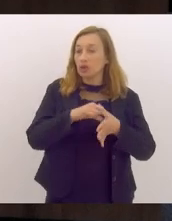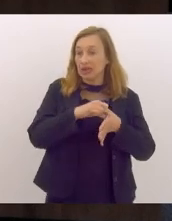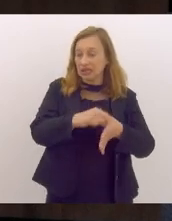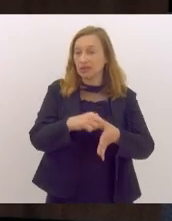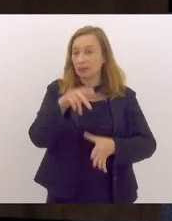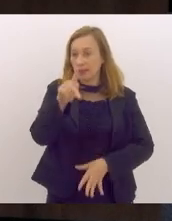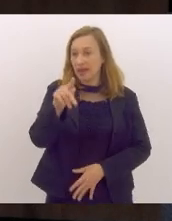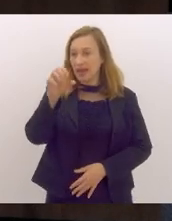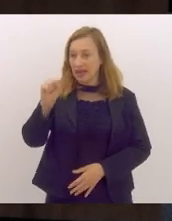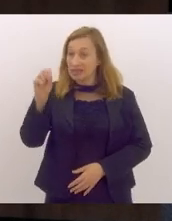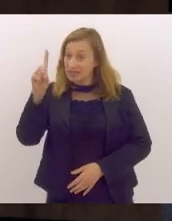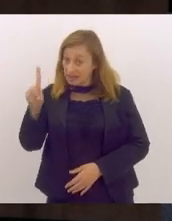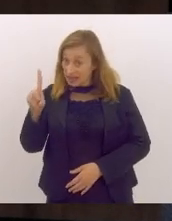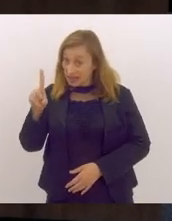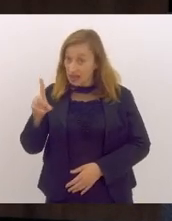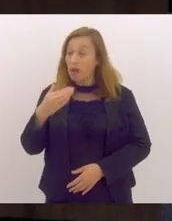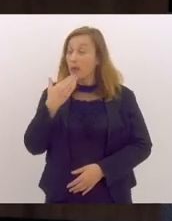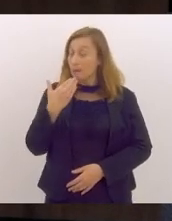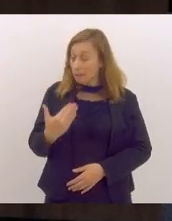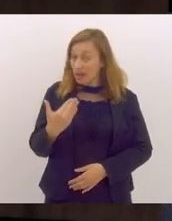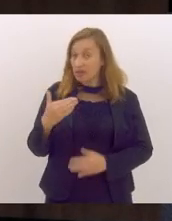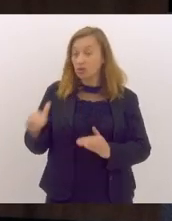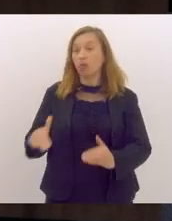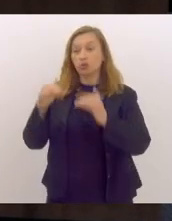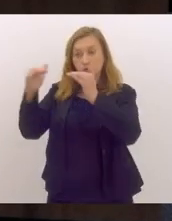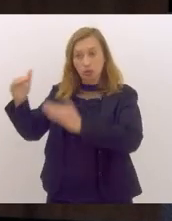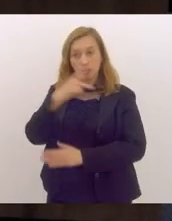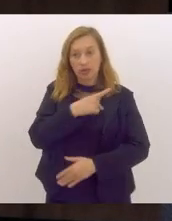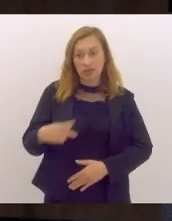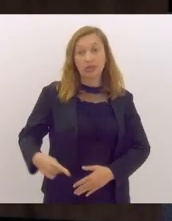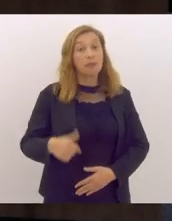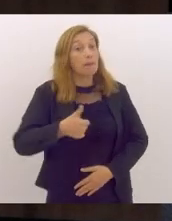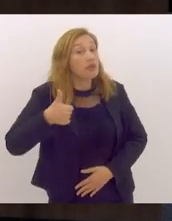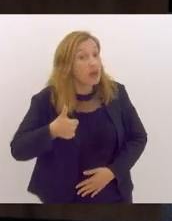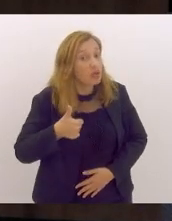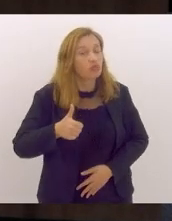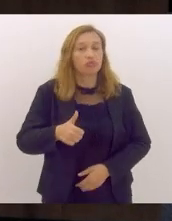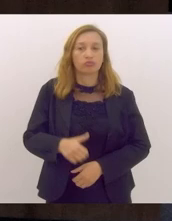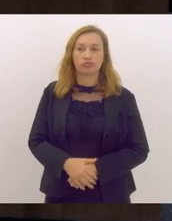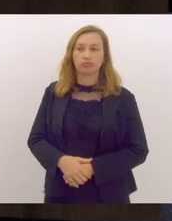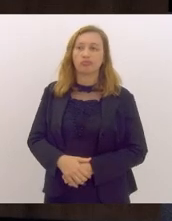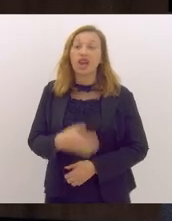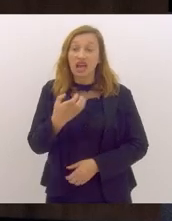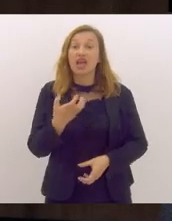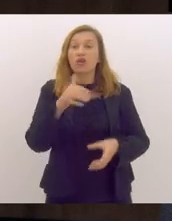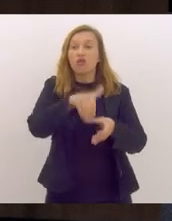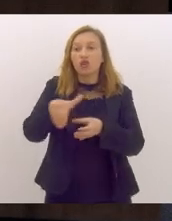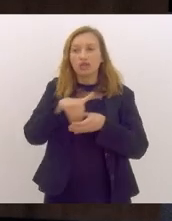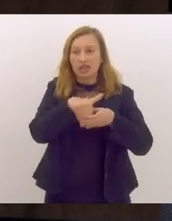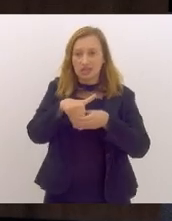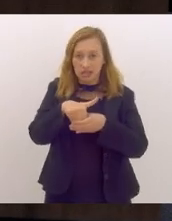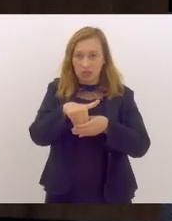PSD, solicito a vossa excelência, primeiro, quero a votação